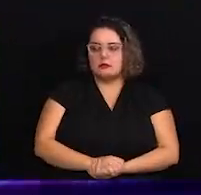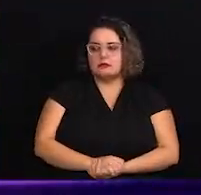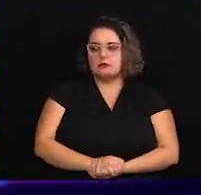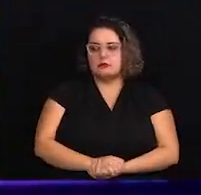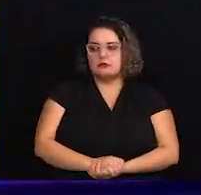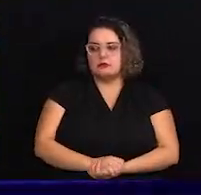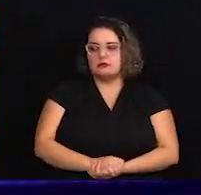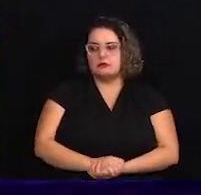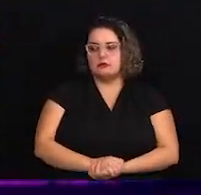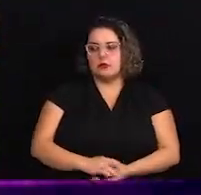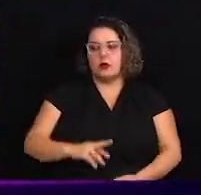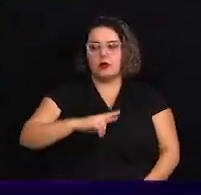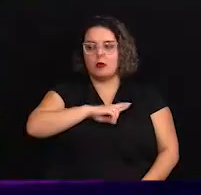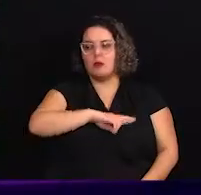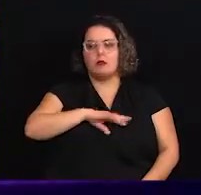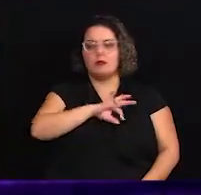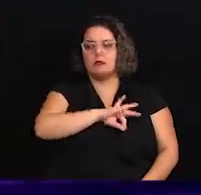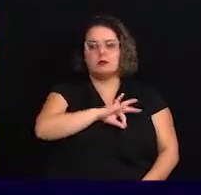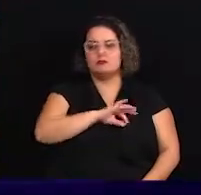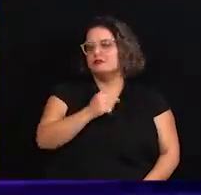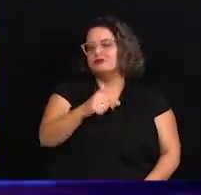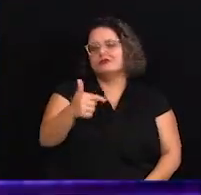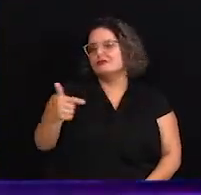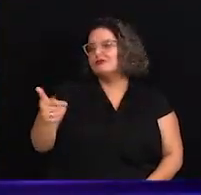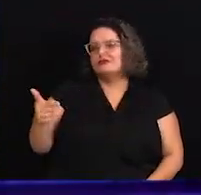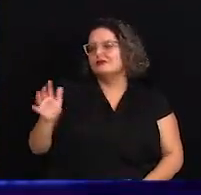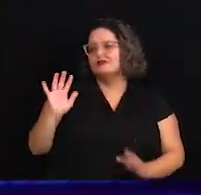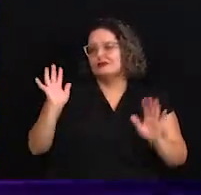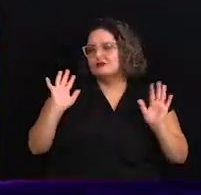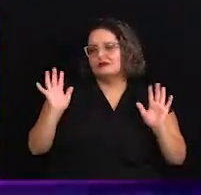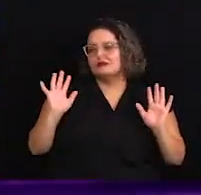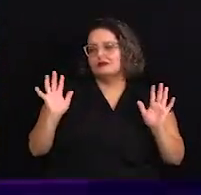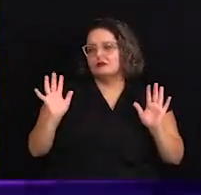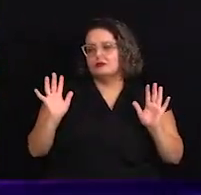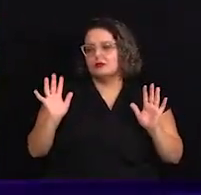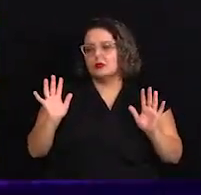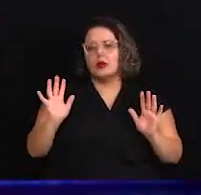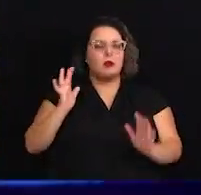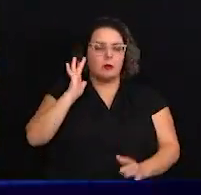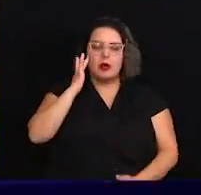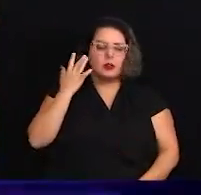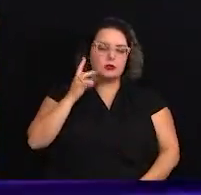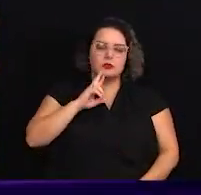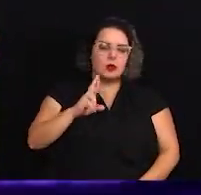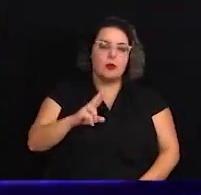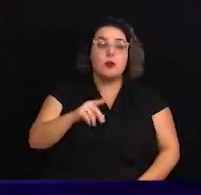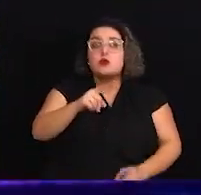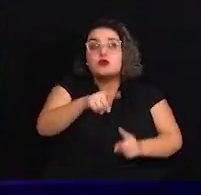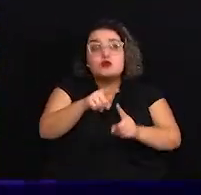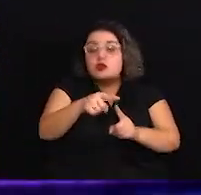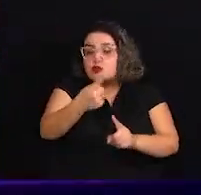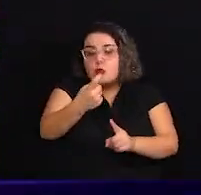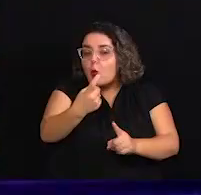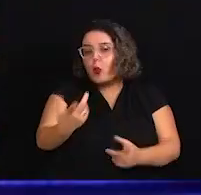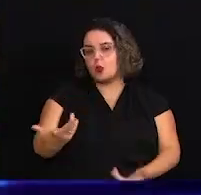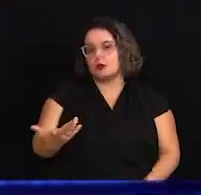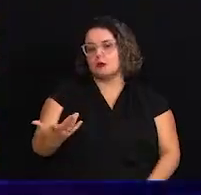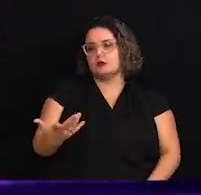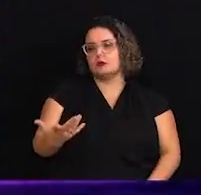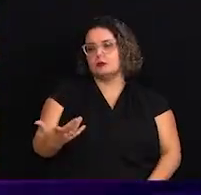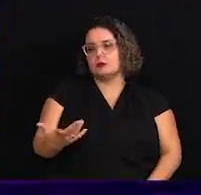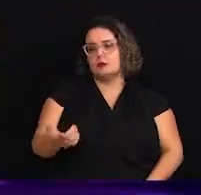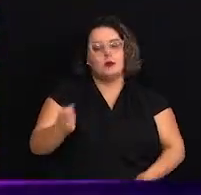ou sobre o romance policial, não tenho uma afinidade. A resposta acho que seria essa, com um determinado gênero. Eu